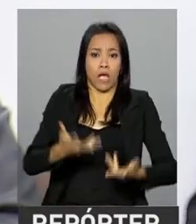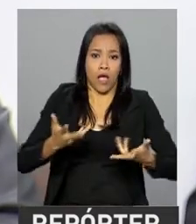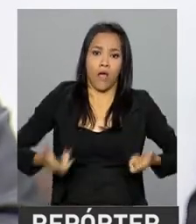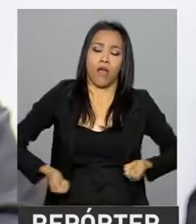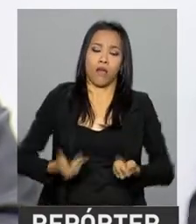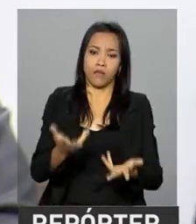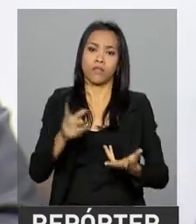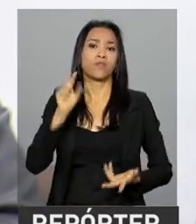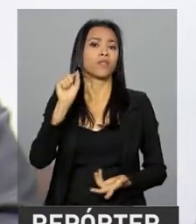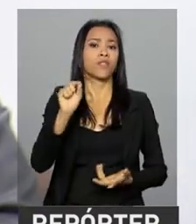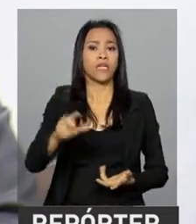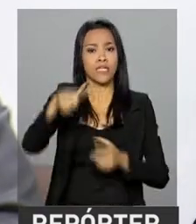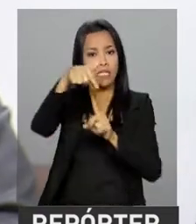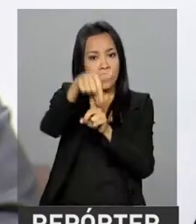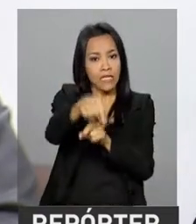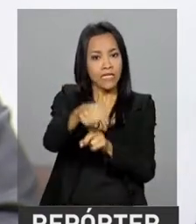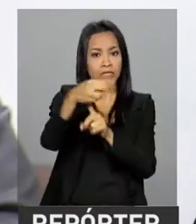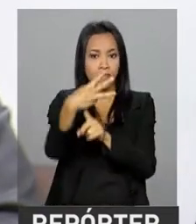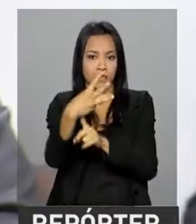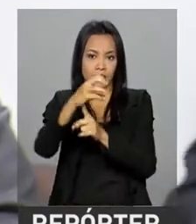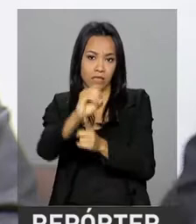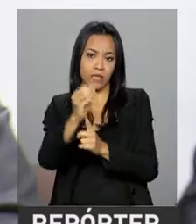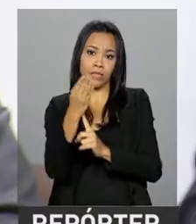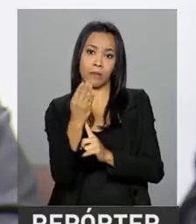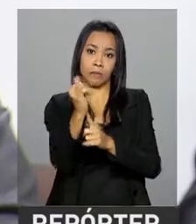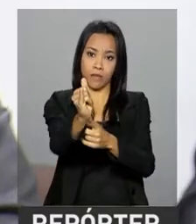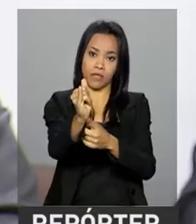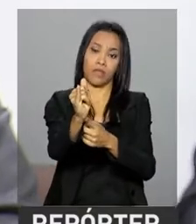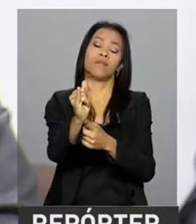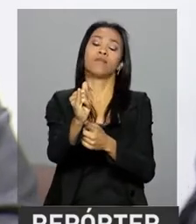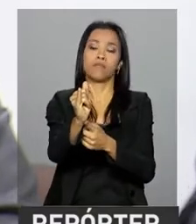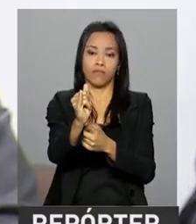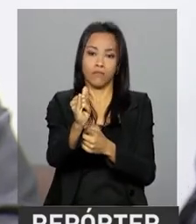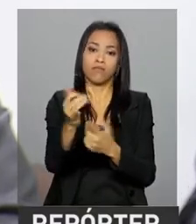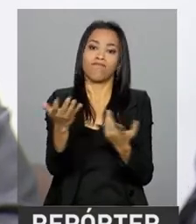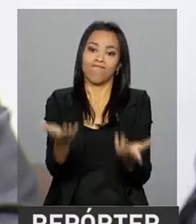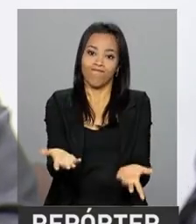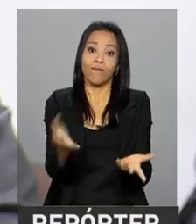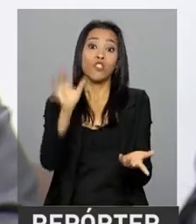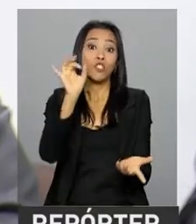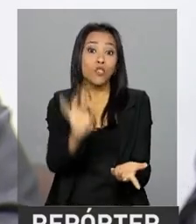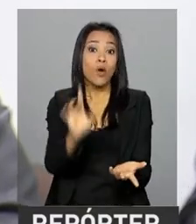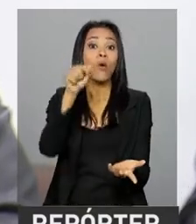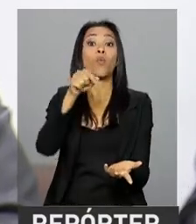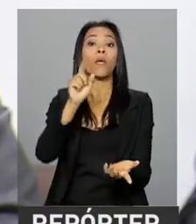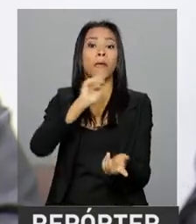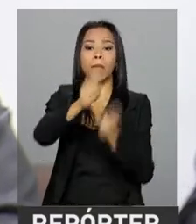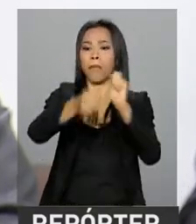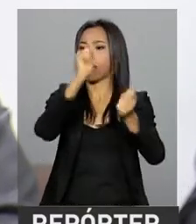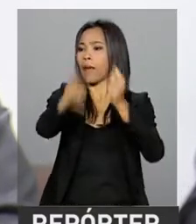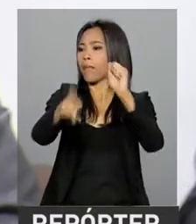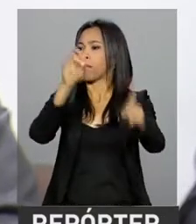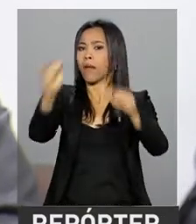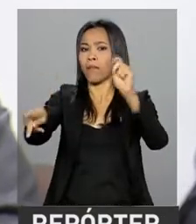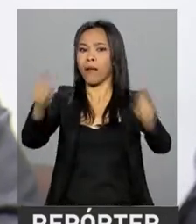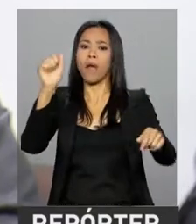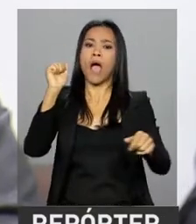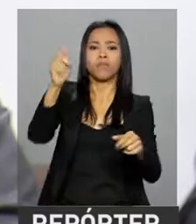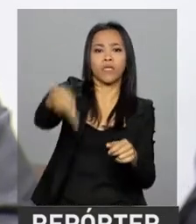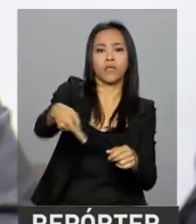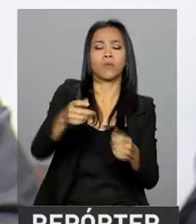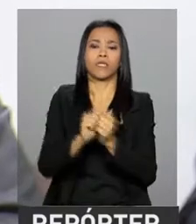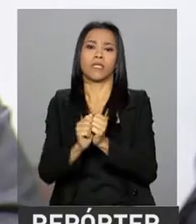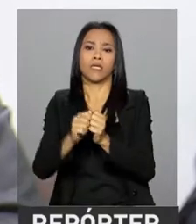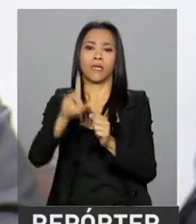de 730 bilhões, aproximadamente, apenas com o pagamento das pensões,